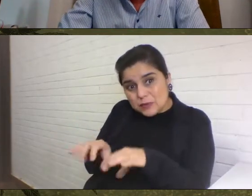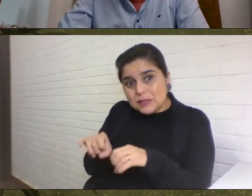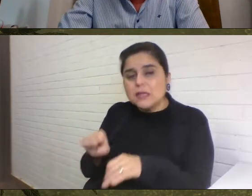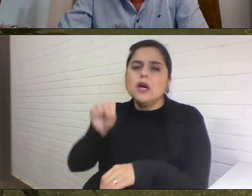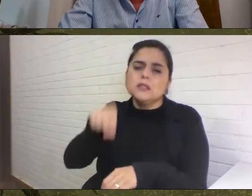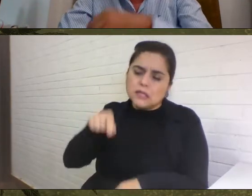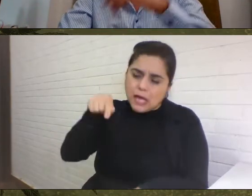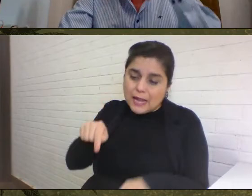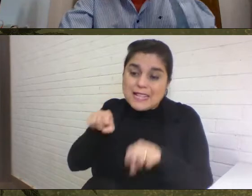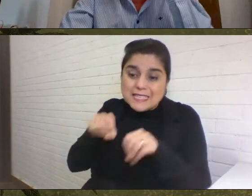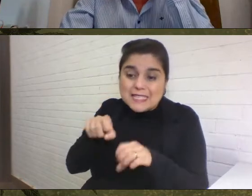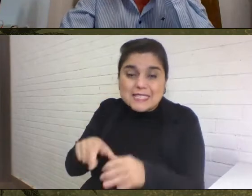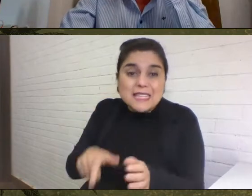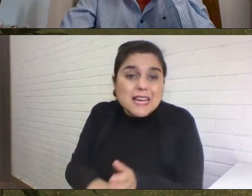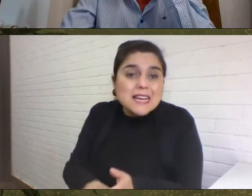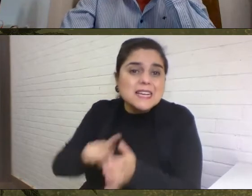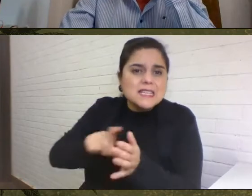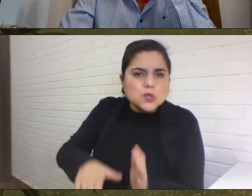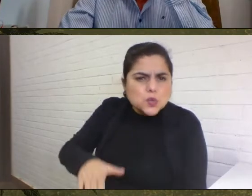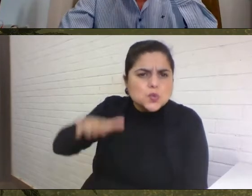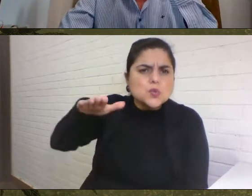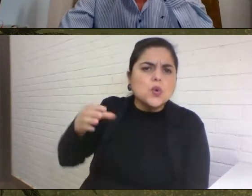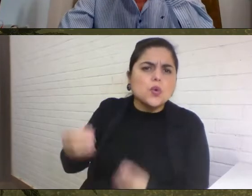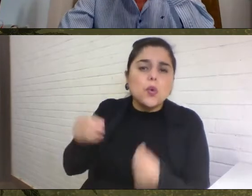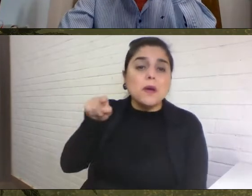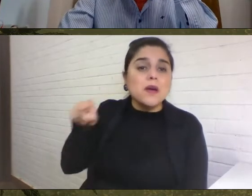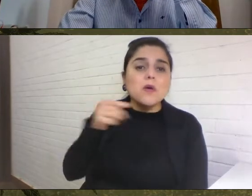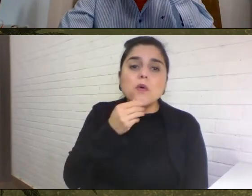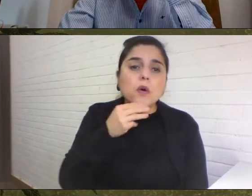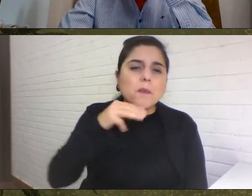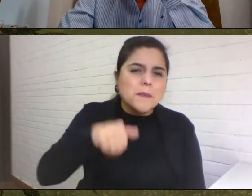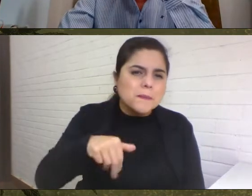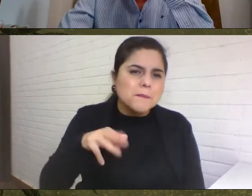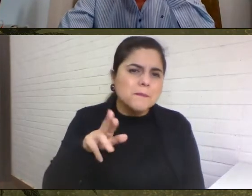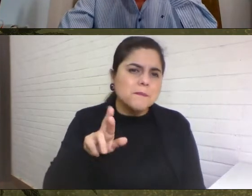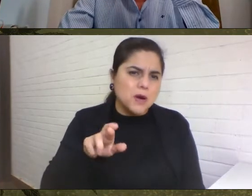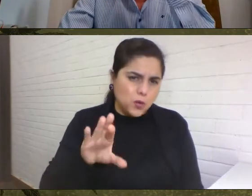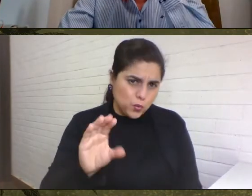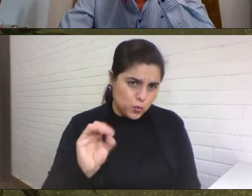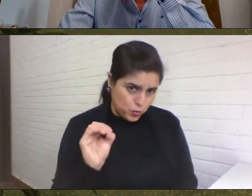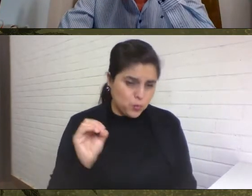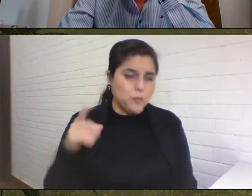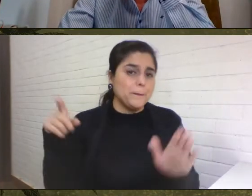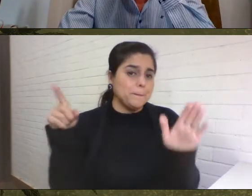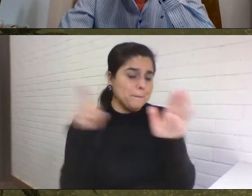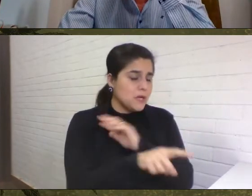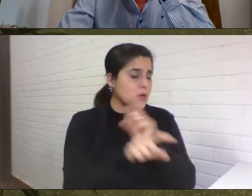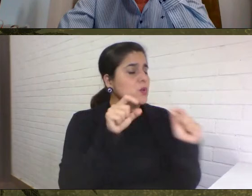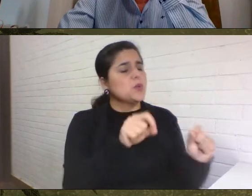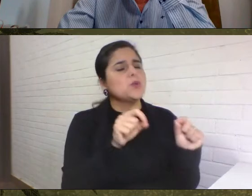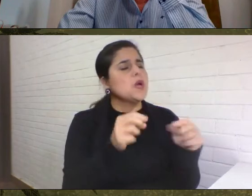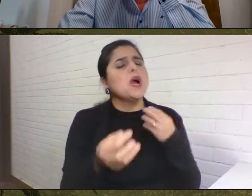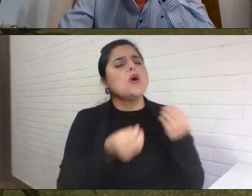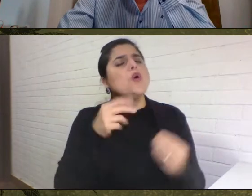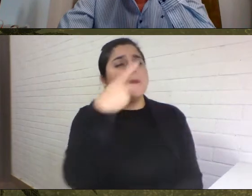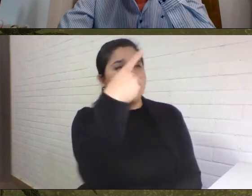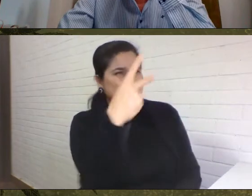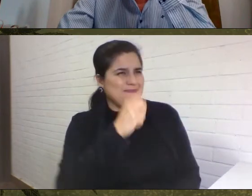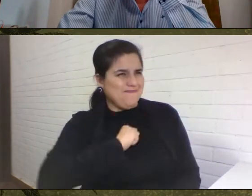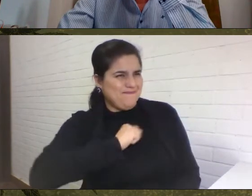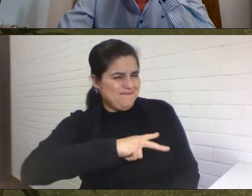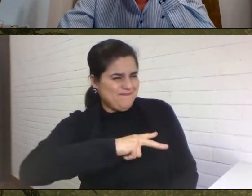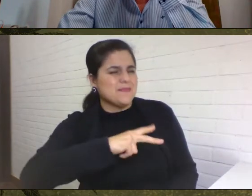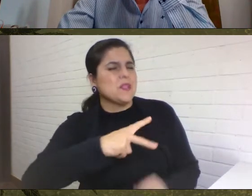pergunta do Mauro é se existe na educação pública em Portugal, no sistema de ensino português, justamente